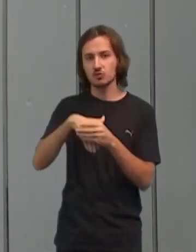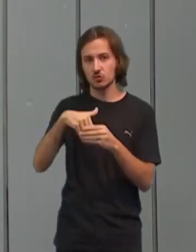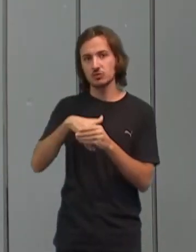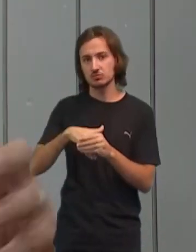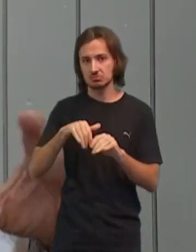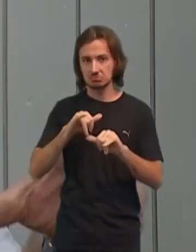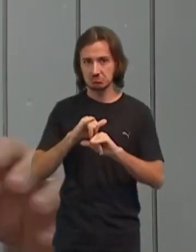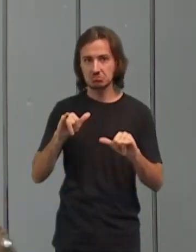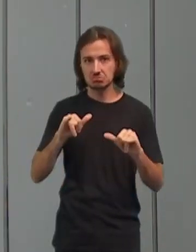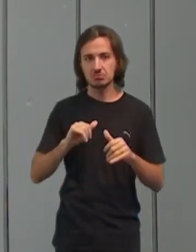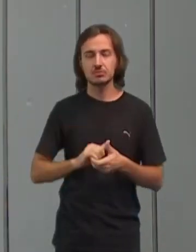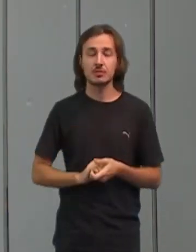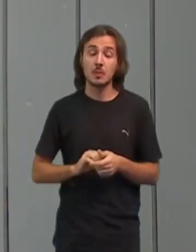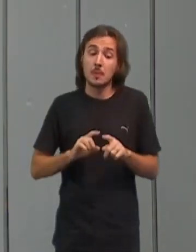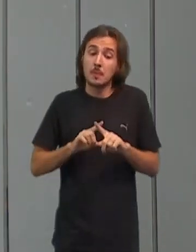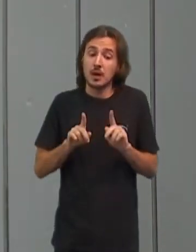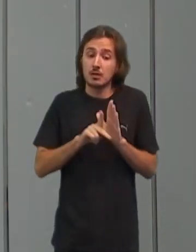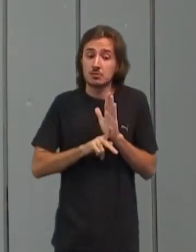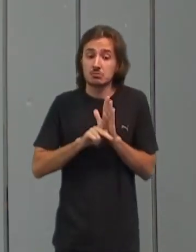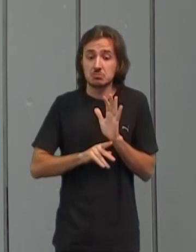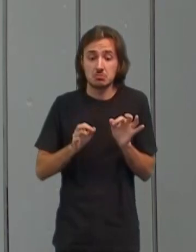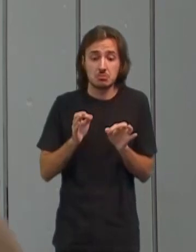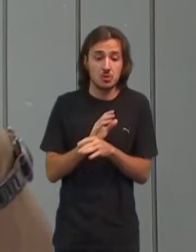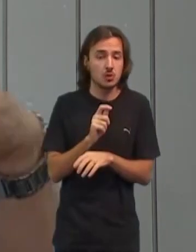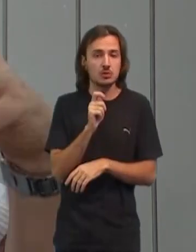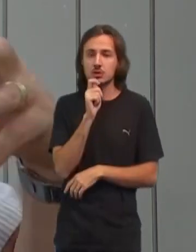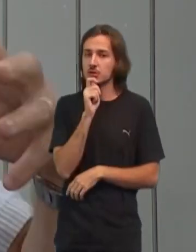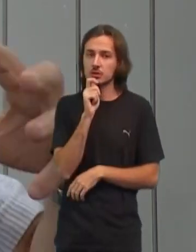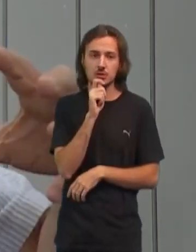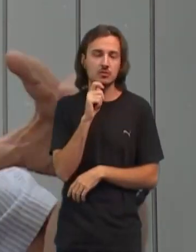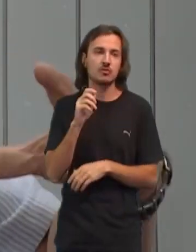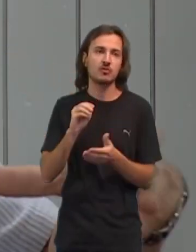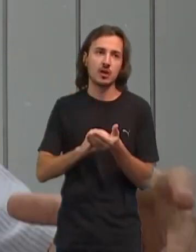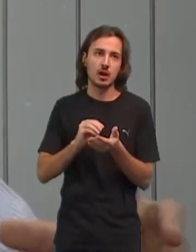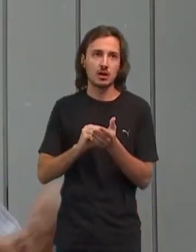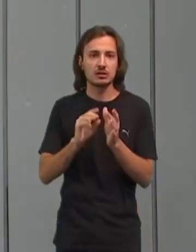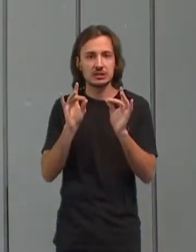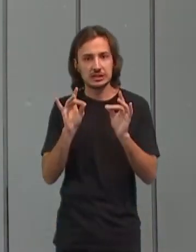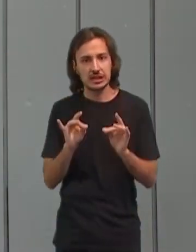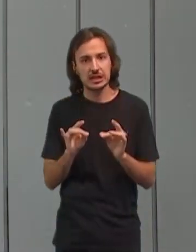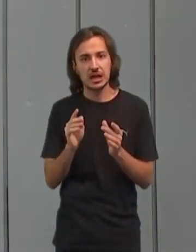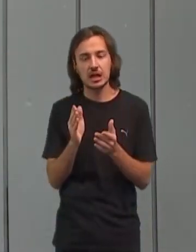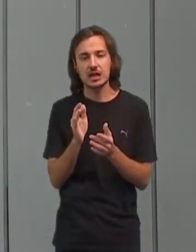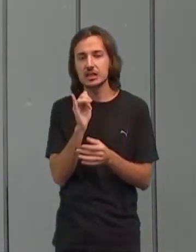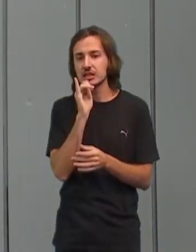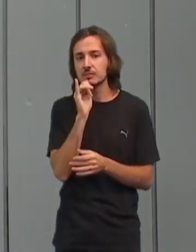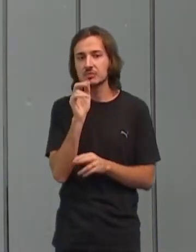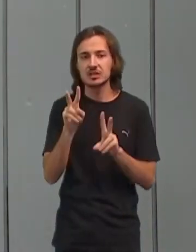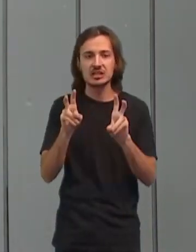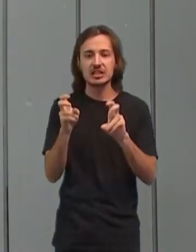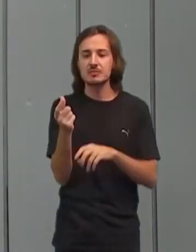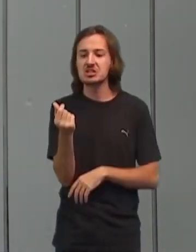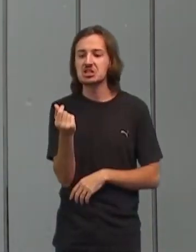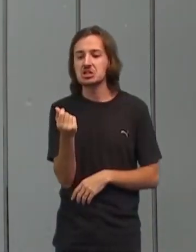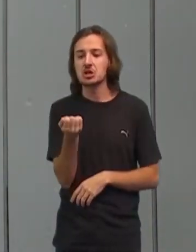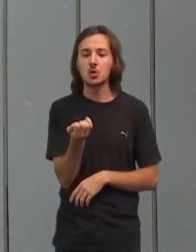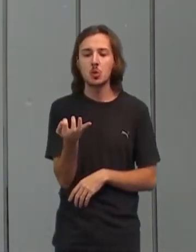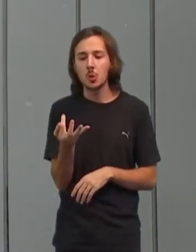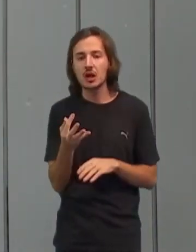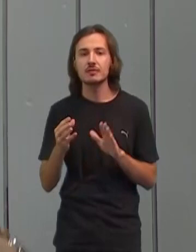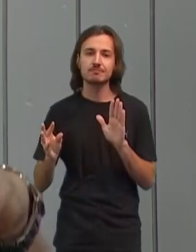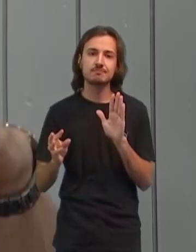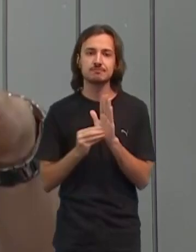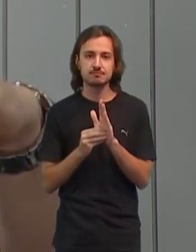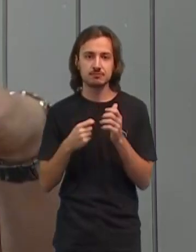produzido, temos alguns detalhes ainda em questão dos valores. Nossa intenção era